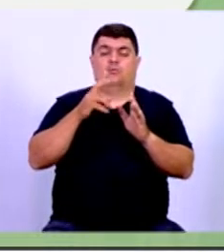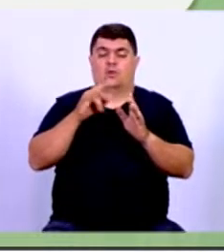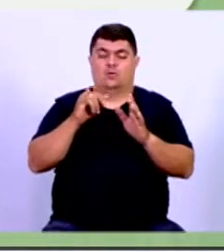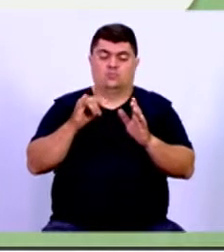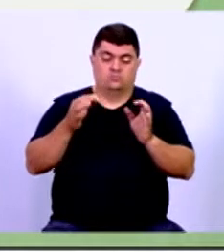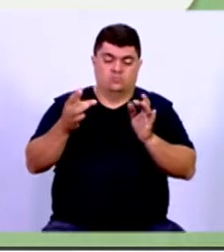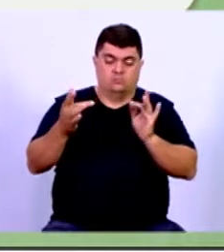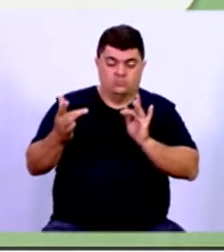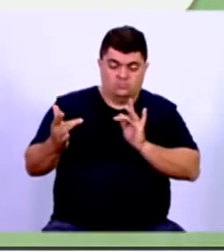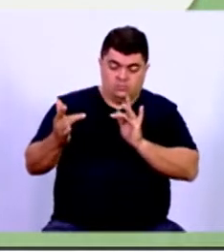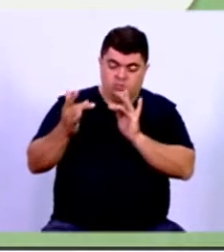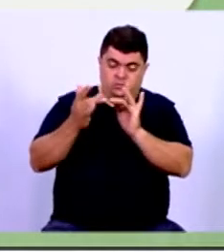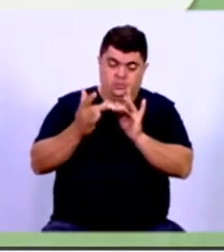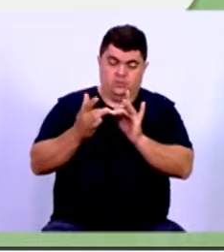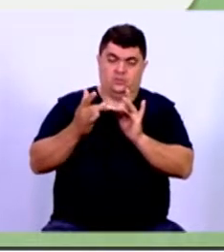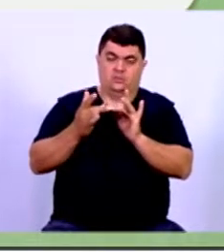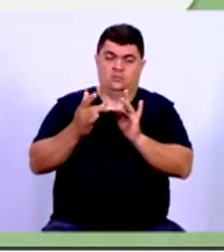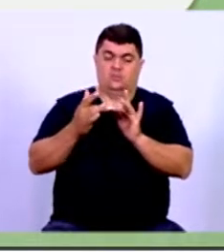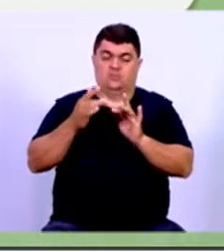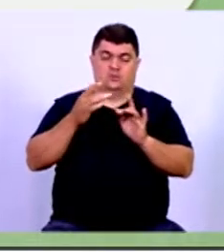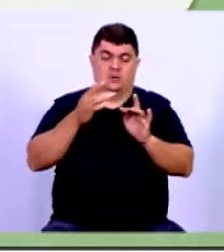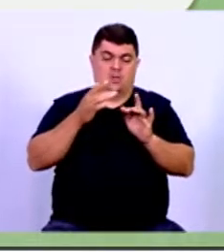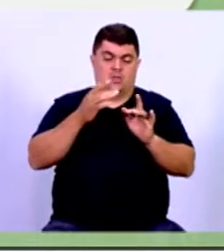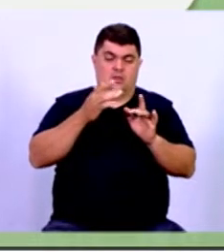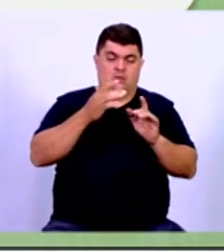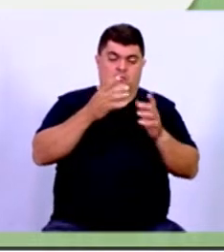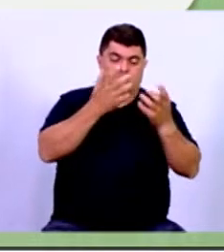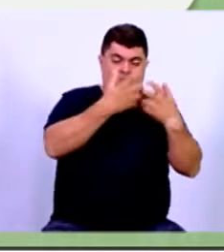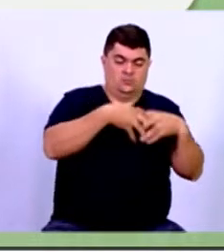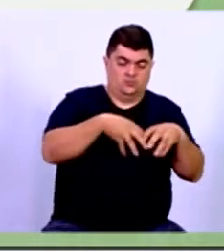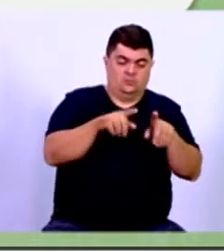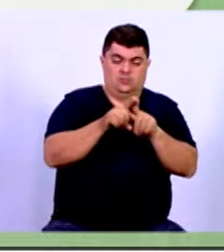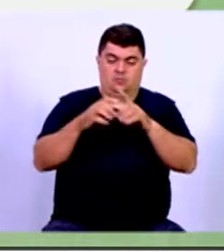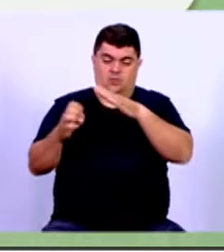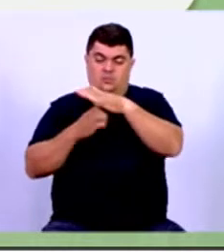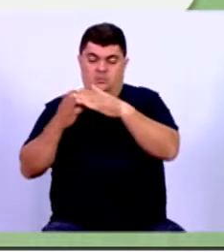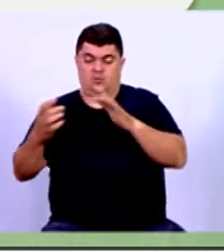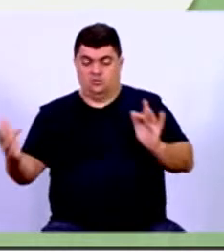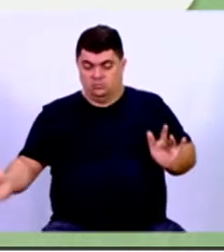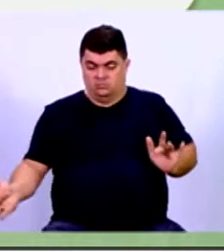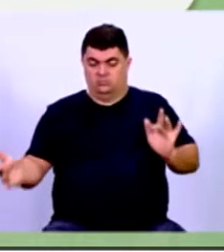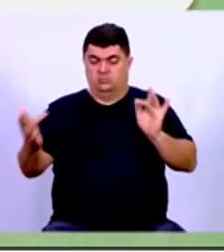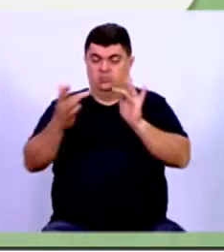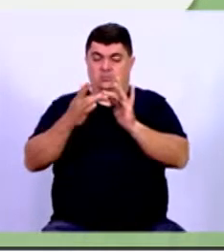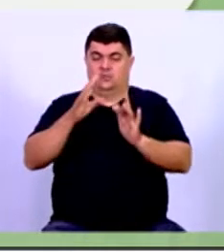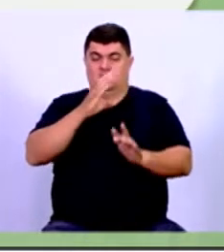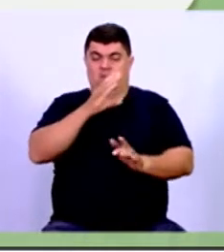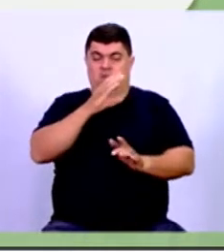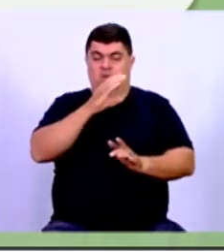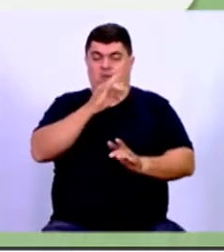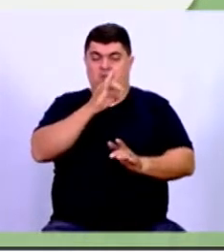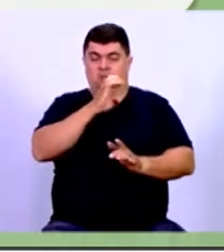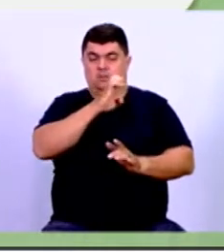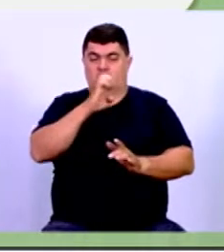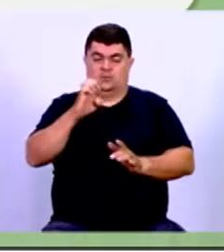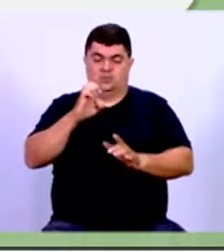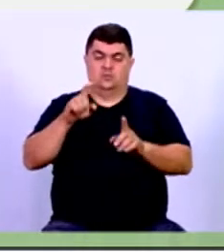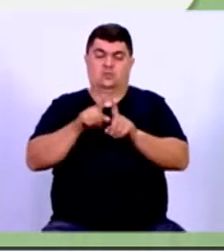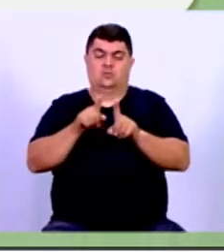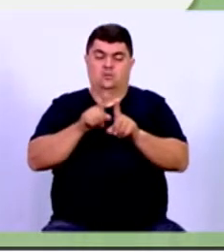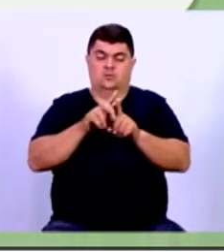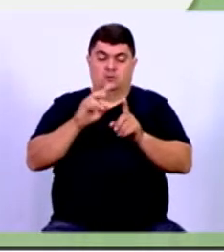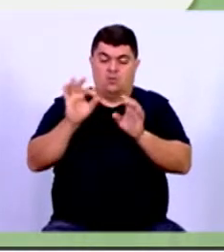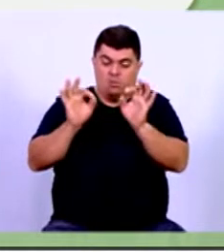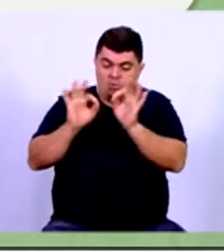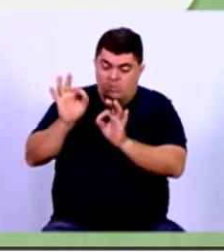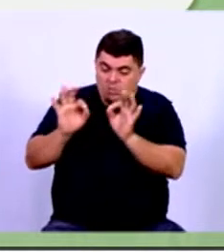ponte entre a instituição de ensino e a empresa, a empresa tem interesse de ter o estagiário